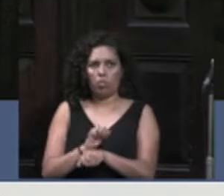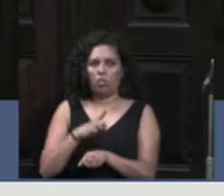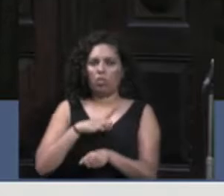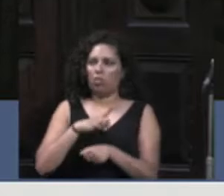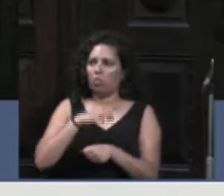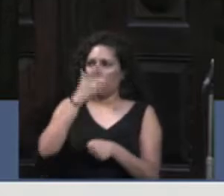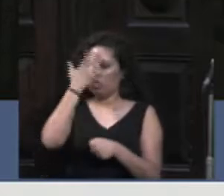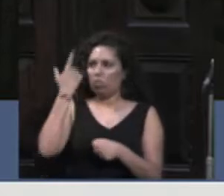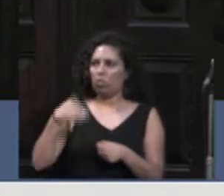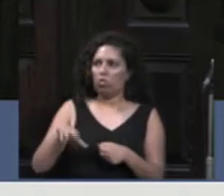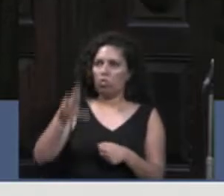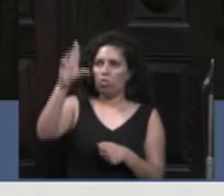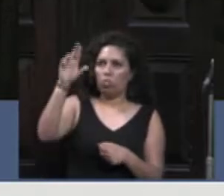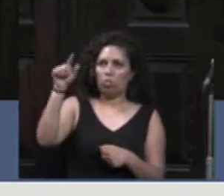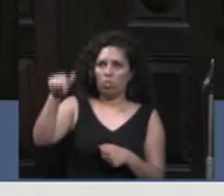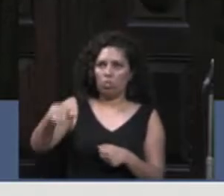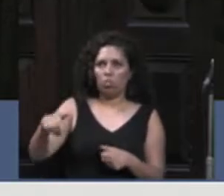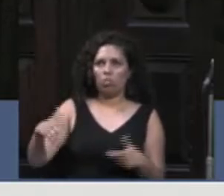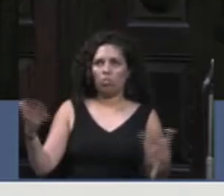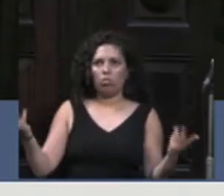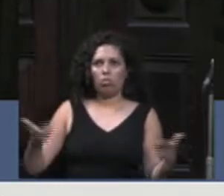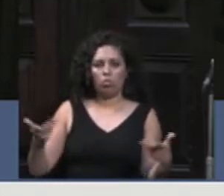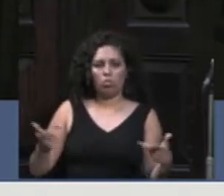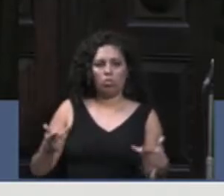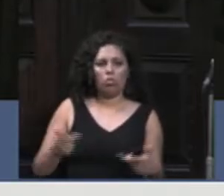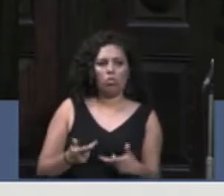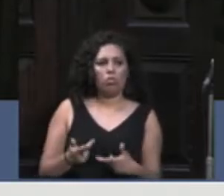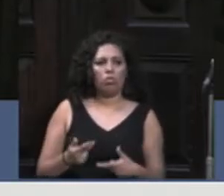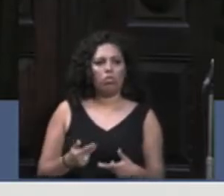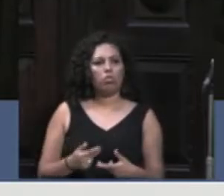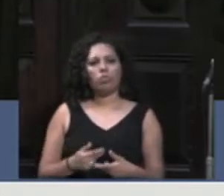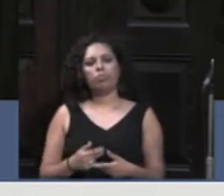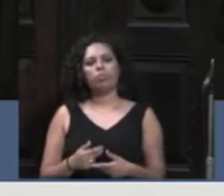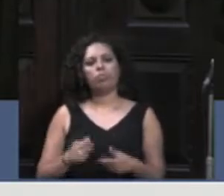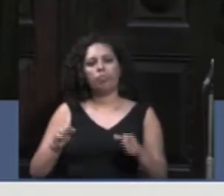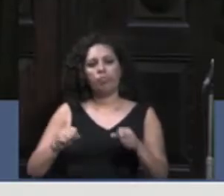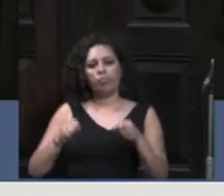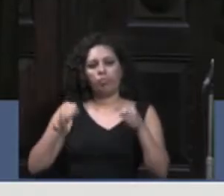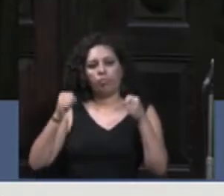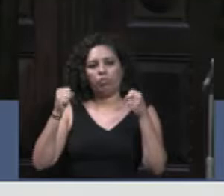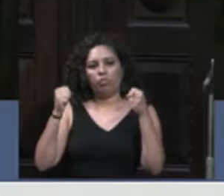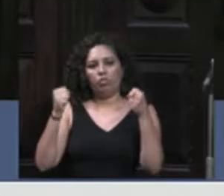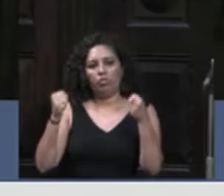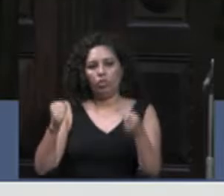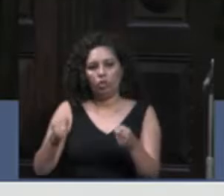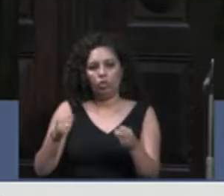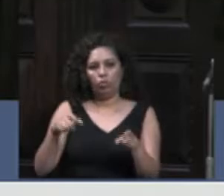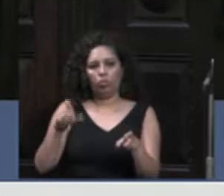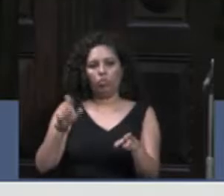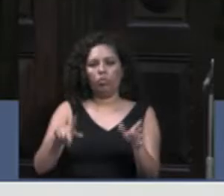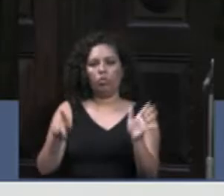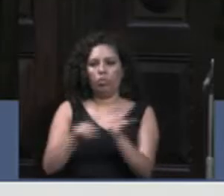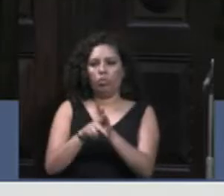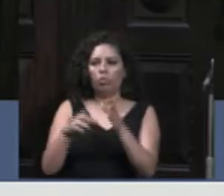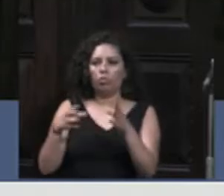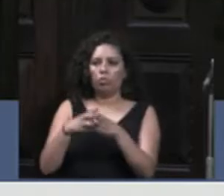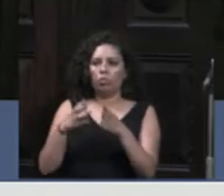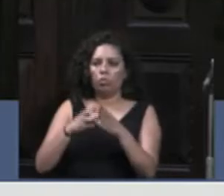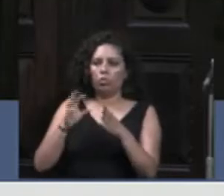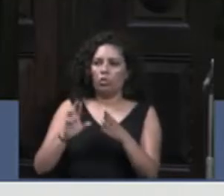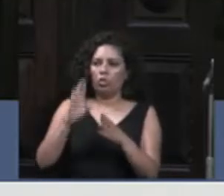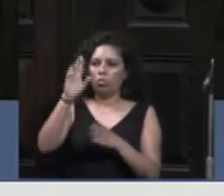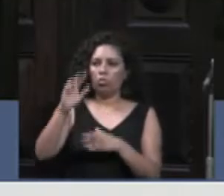estão, e dizer que esta luta é valorizada pela presença dos sindicatos e dos